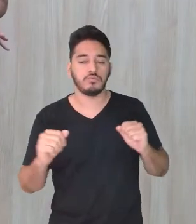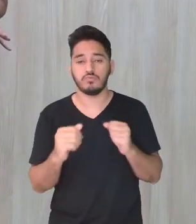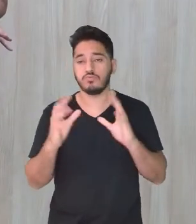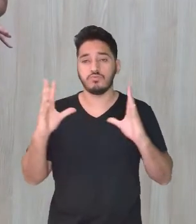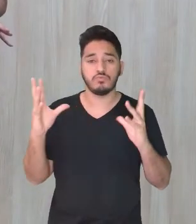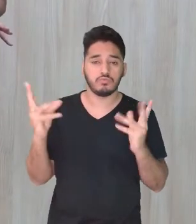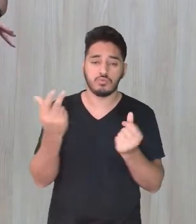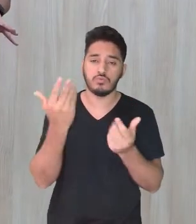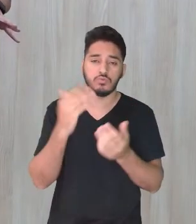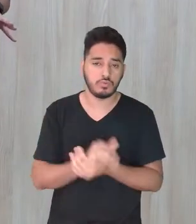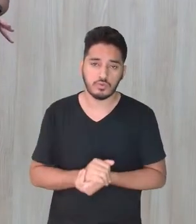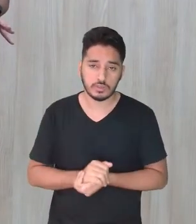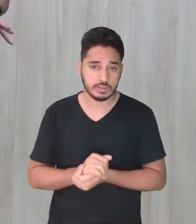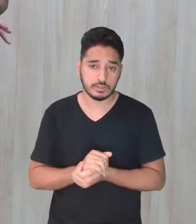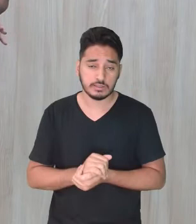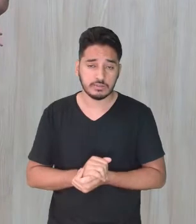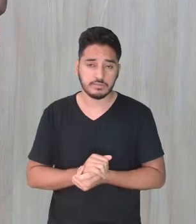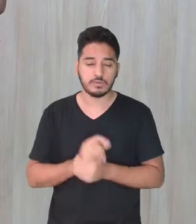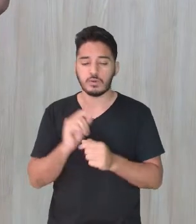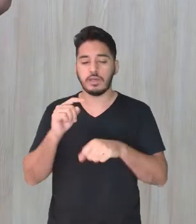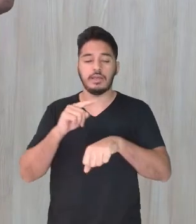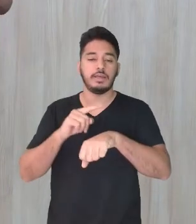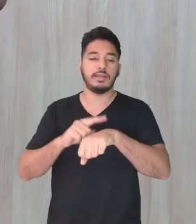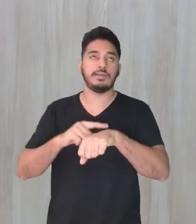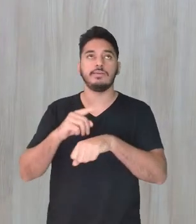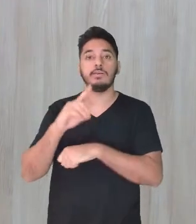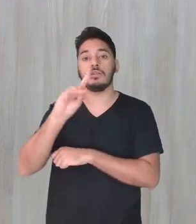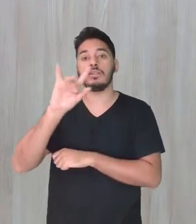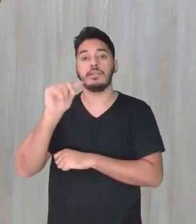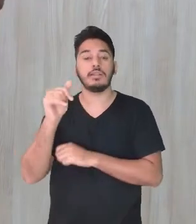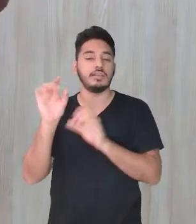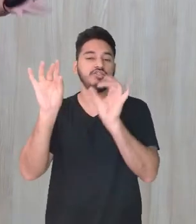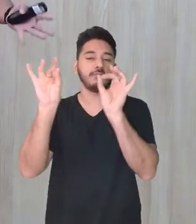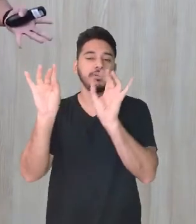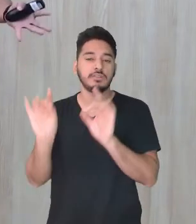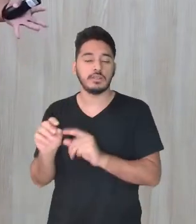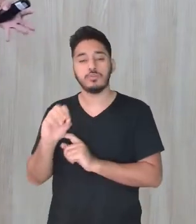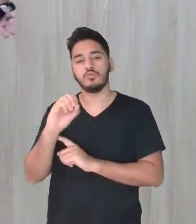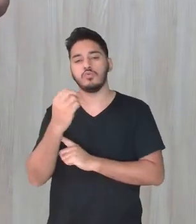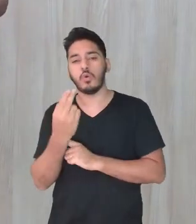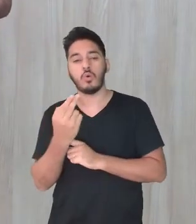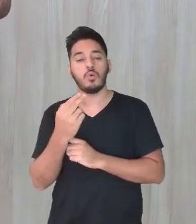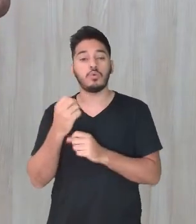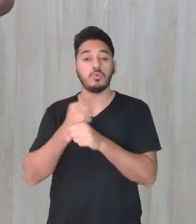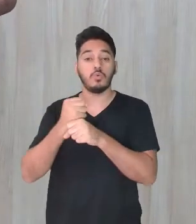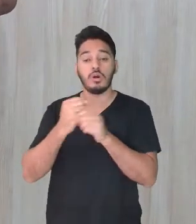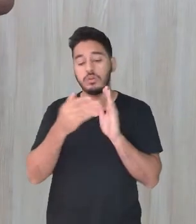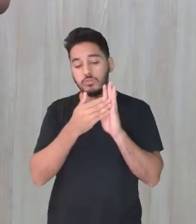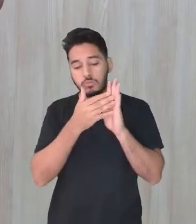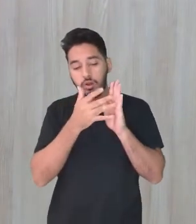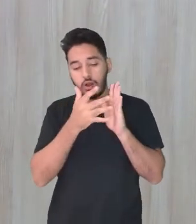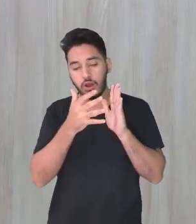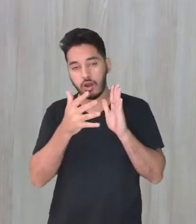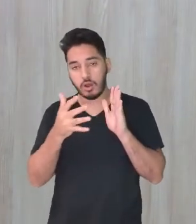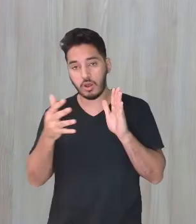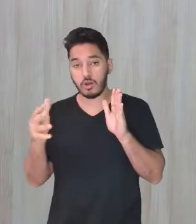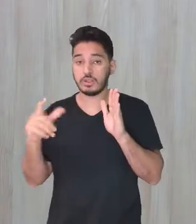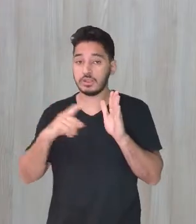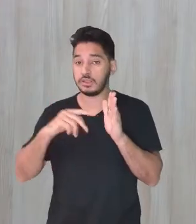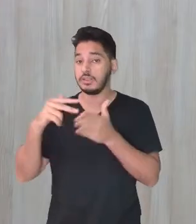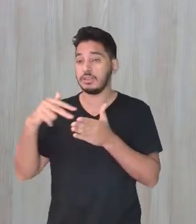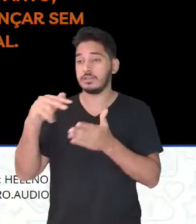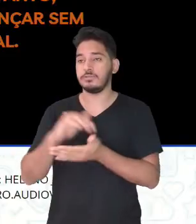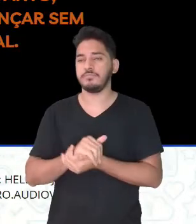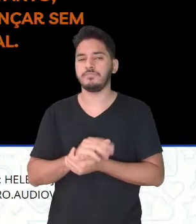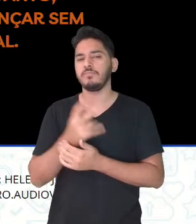acontecem tanto em datas específicas como no decorrer de todo o ano, tá bom? Então,